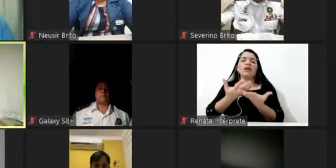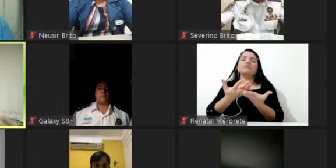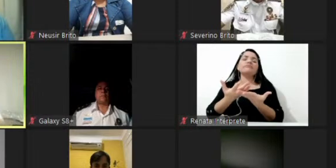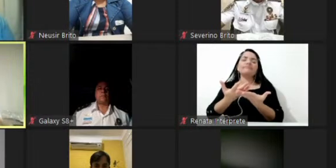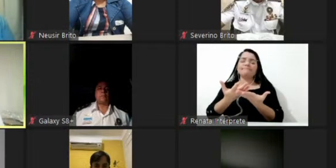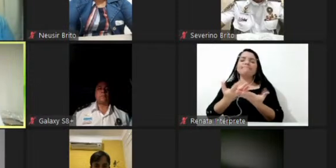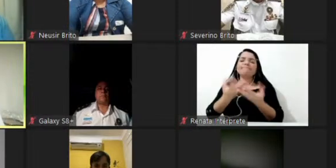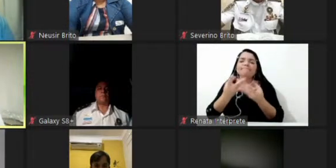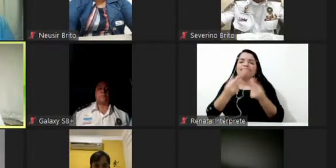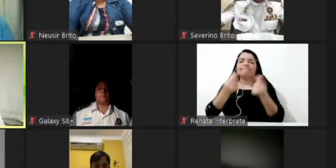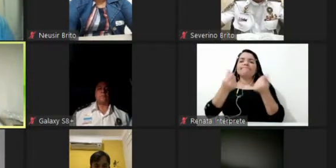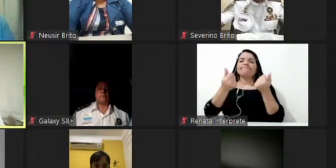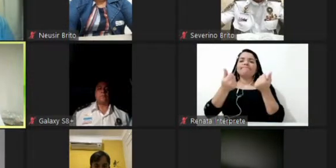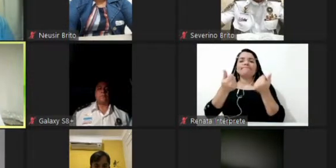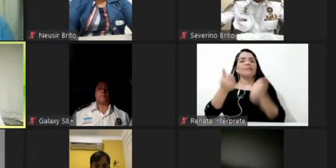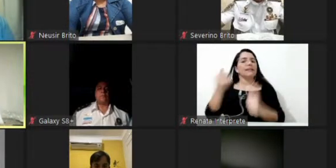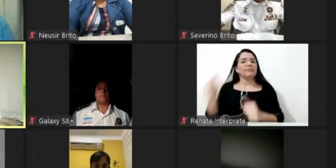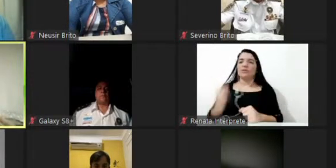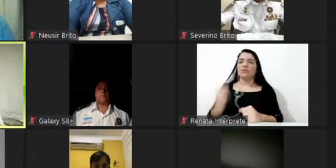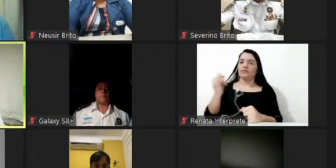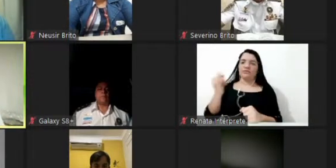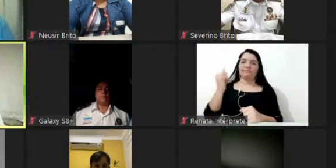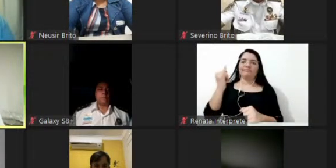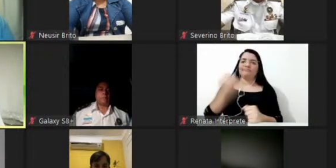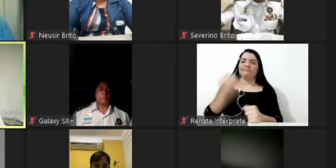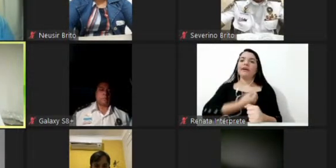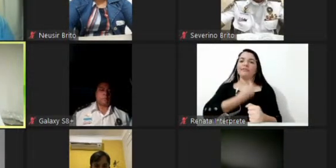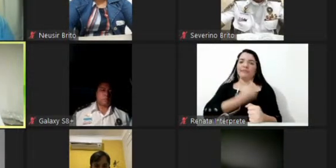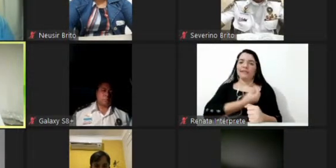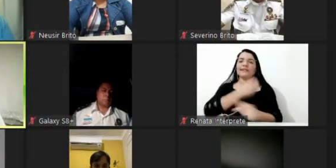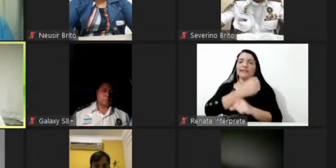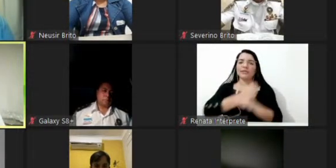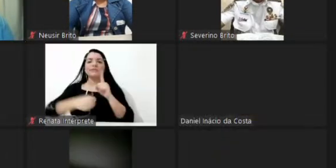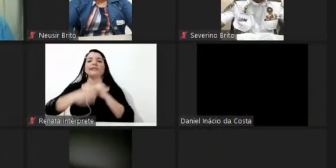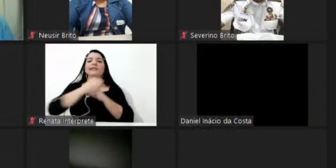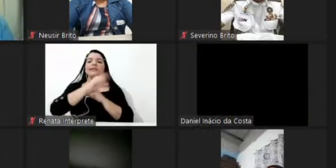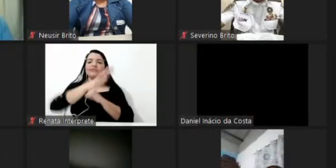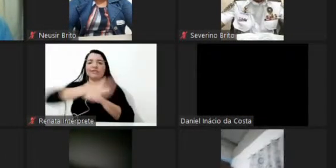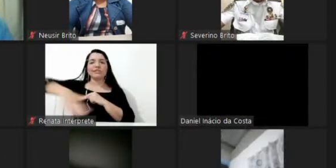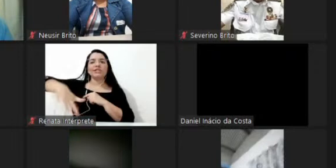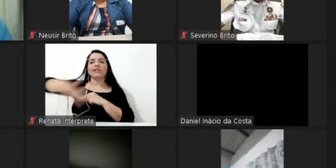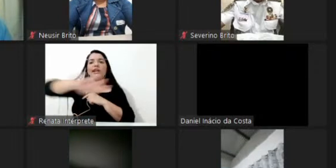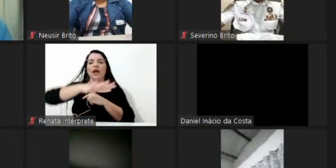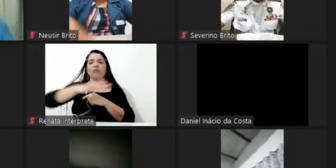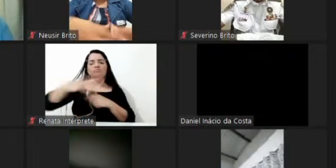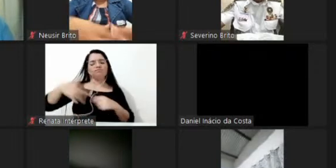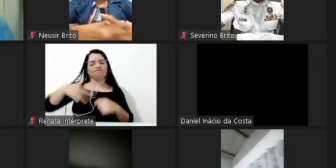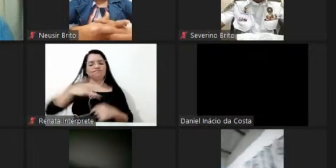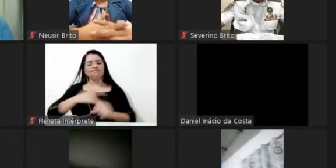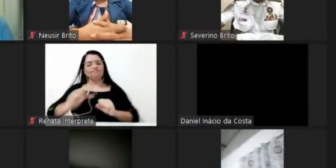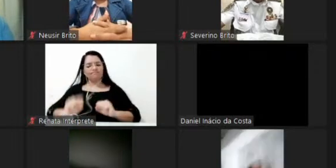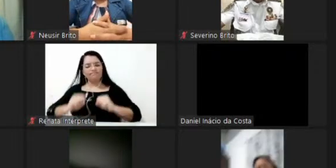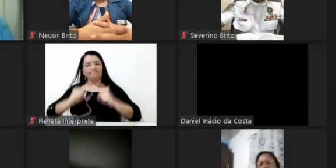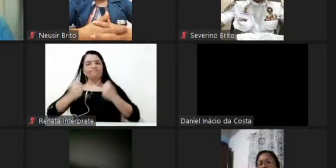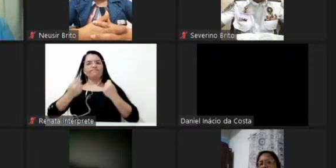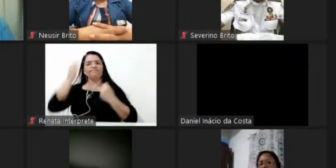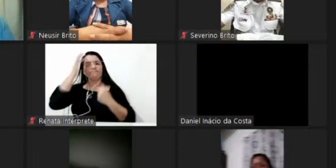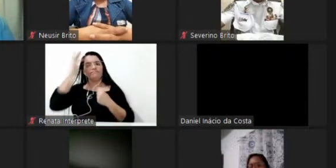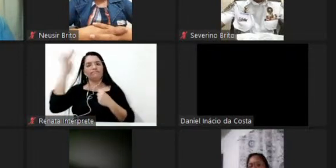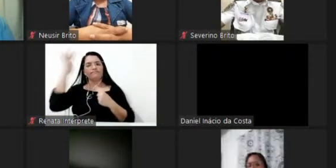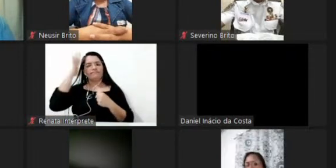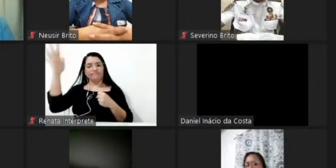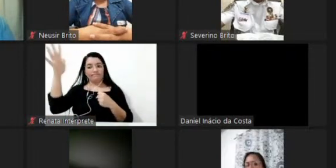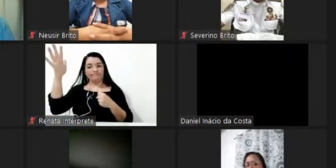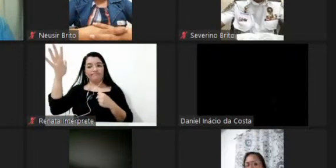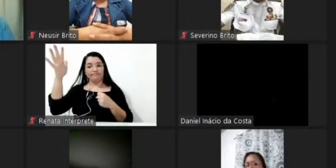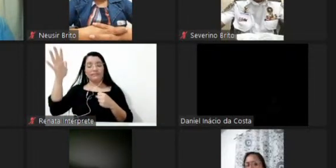isso é essencial para a vida em sociedade, uma sociedade saudável, uma sociedade esperançosa. Então, o